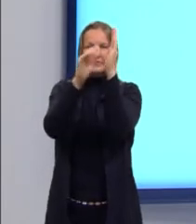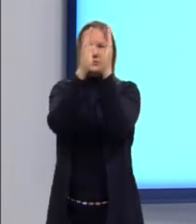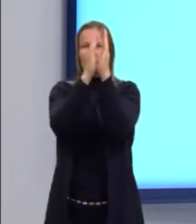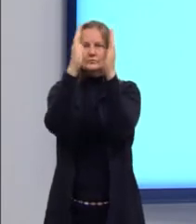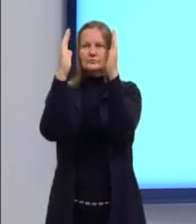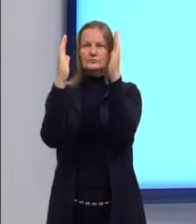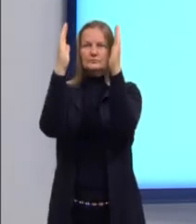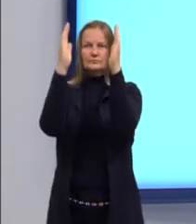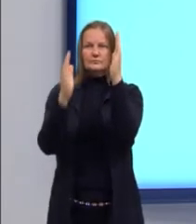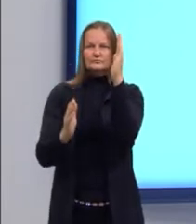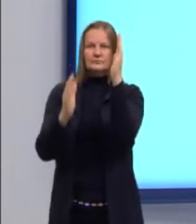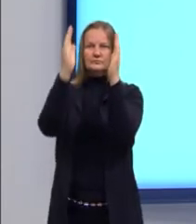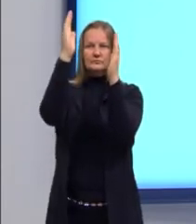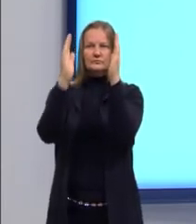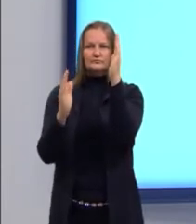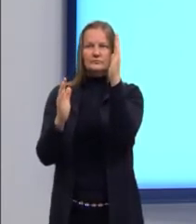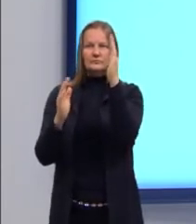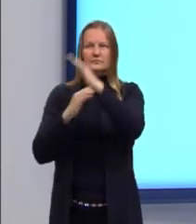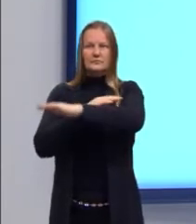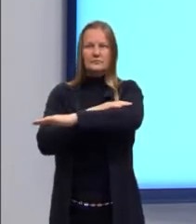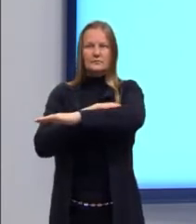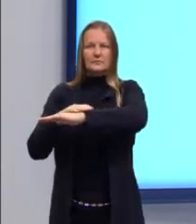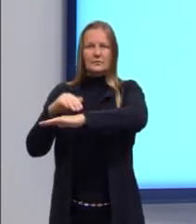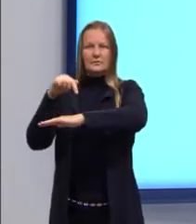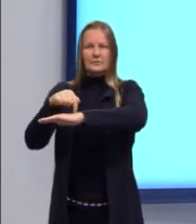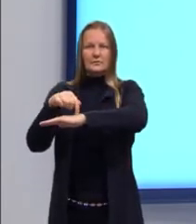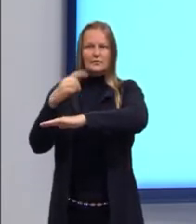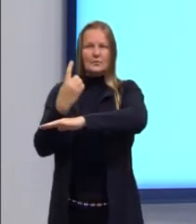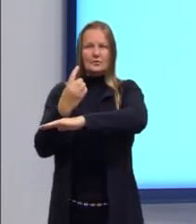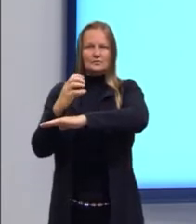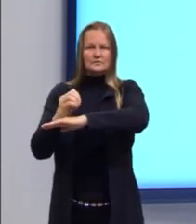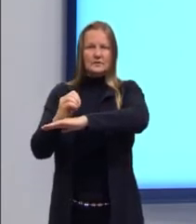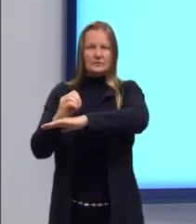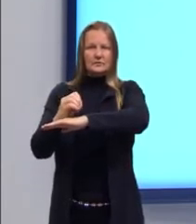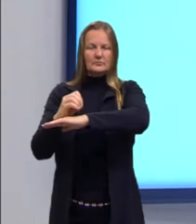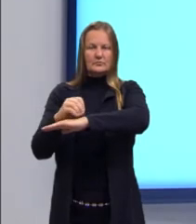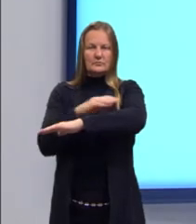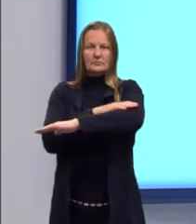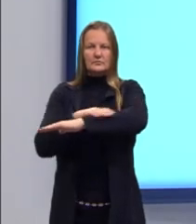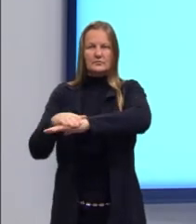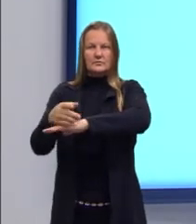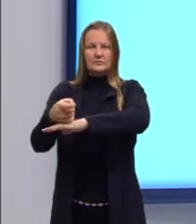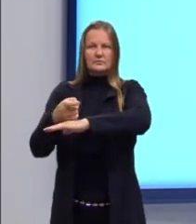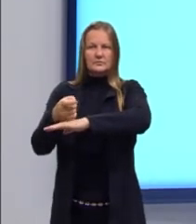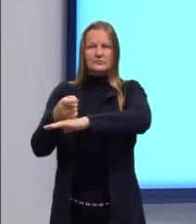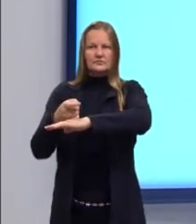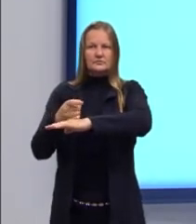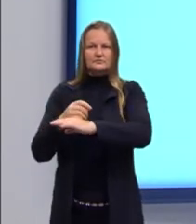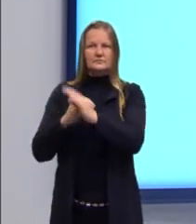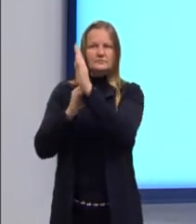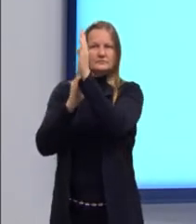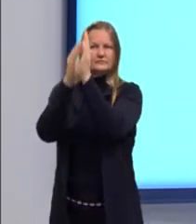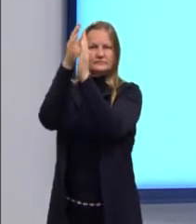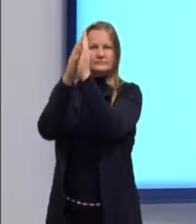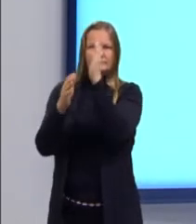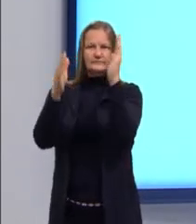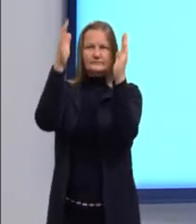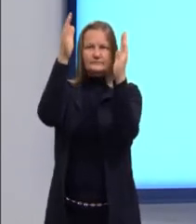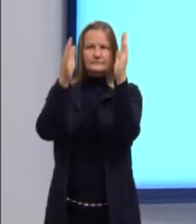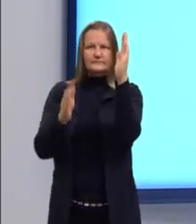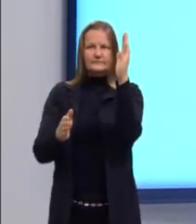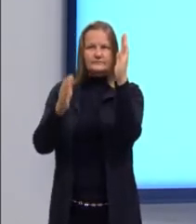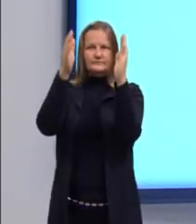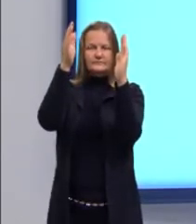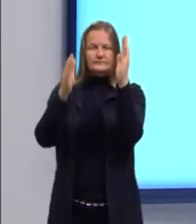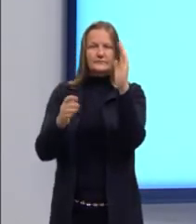exatamente no ponto aqui um zero né é a nossa reta tangente Então a partir de